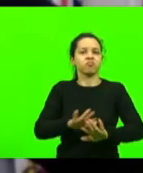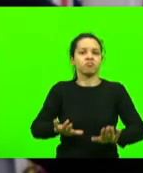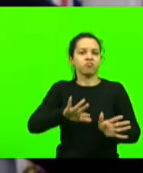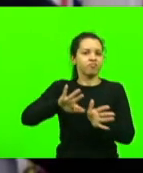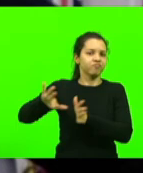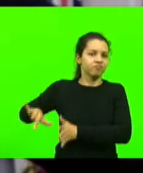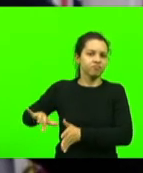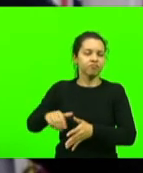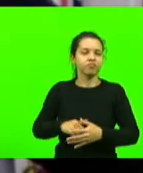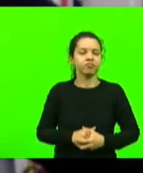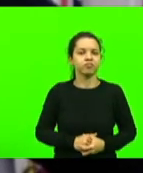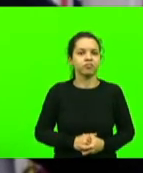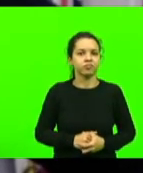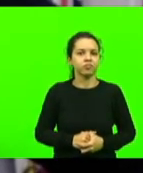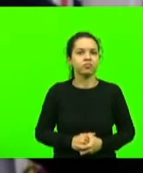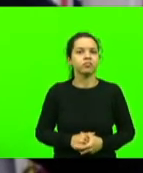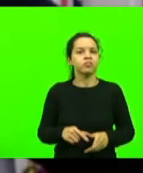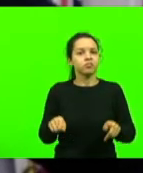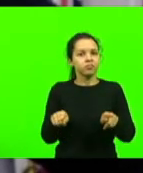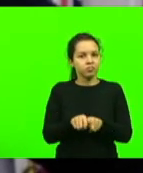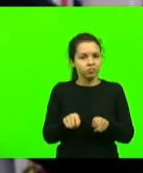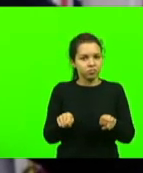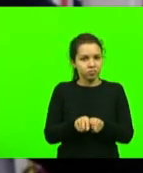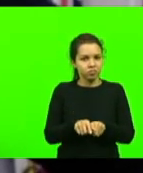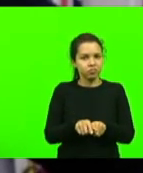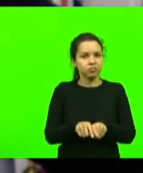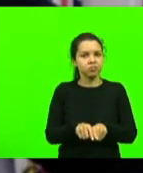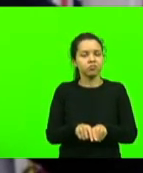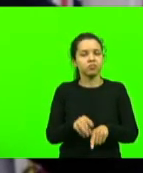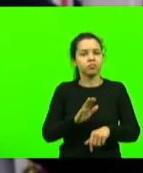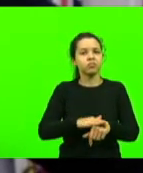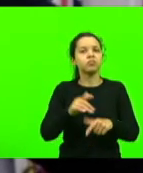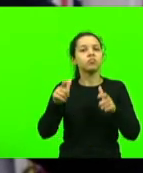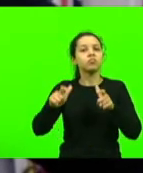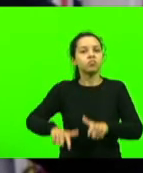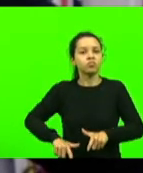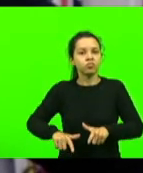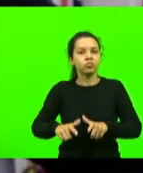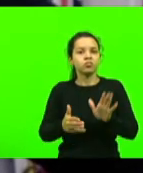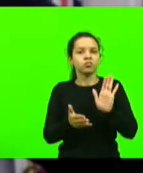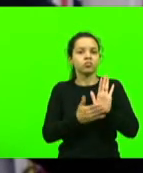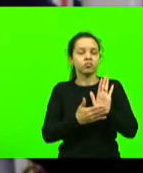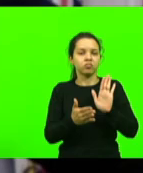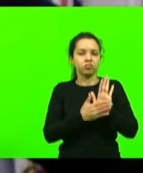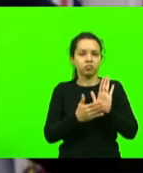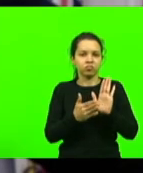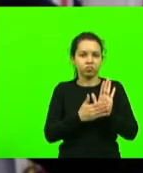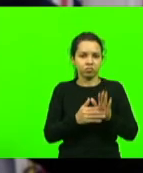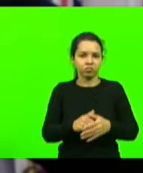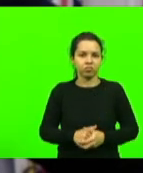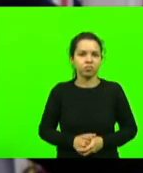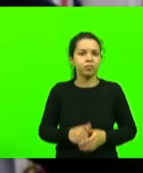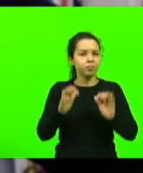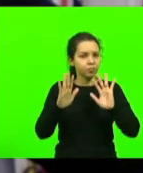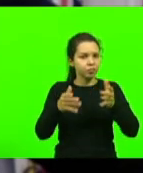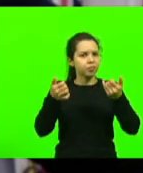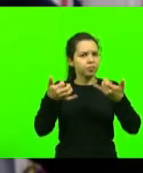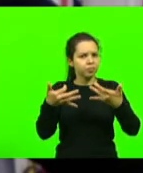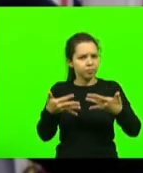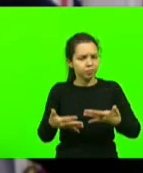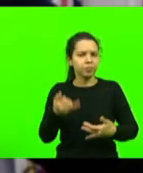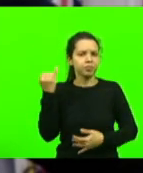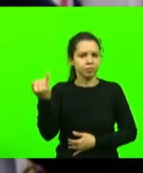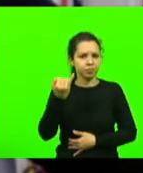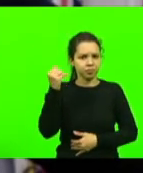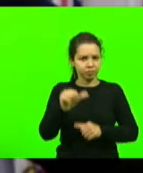lugar a natureza da própria proposta por consequência dos aspectos que salientei acima a essência da reforma